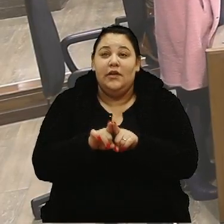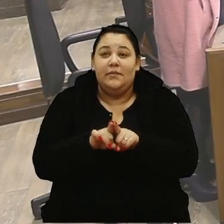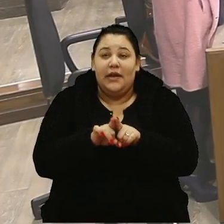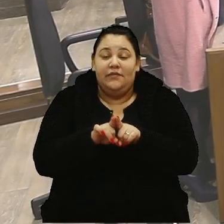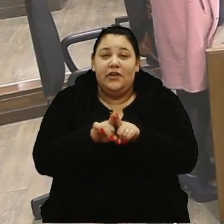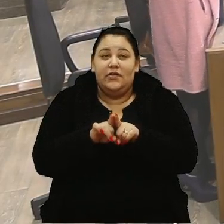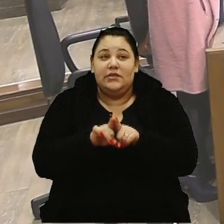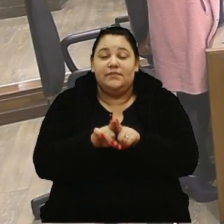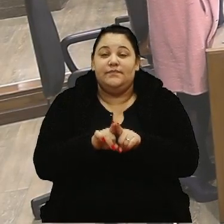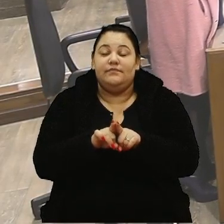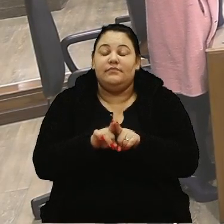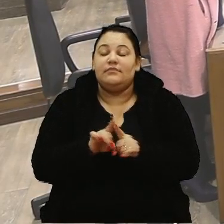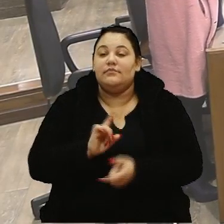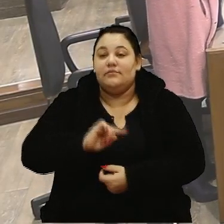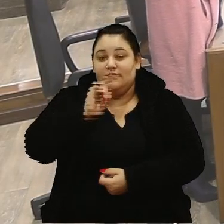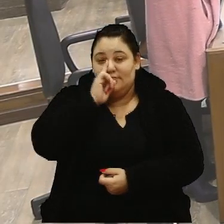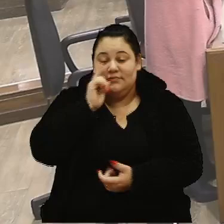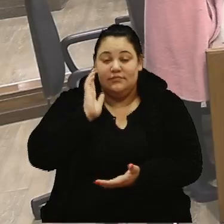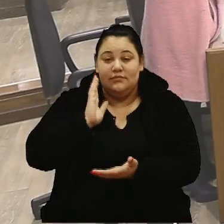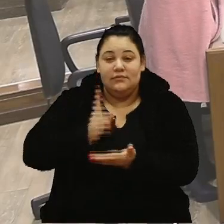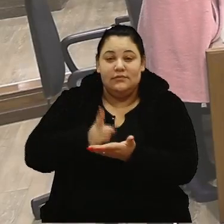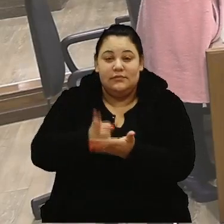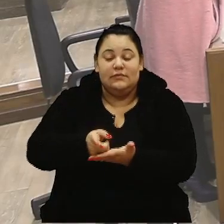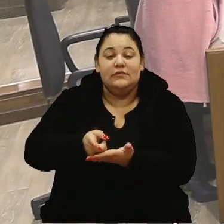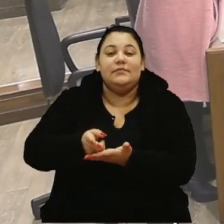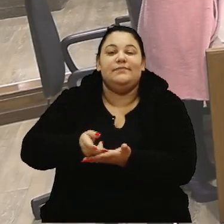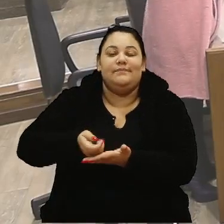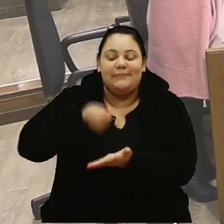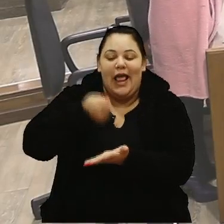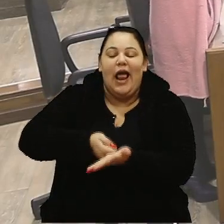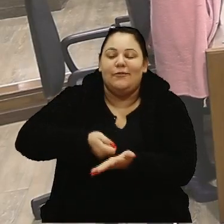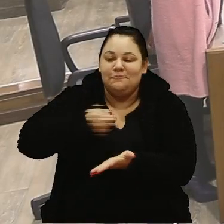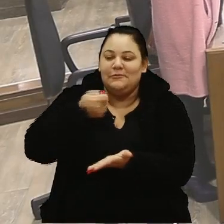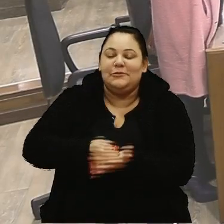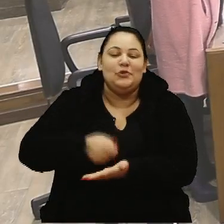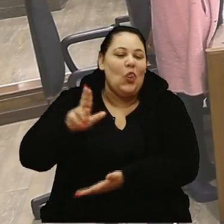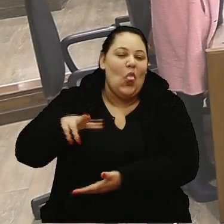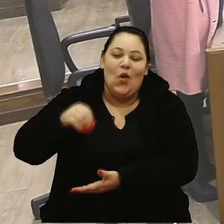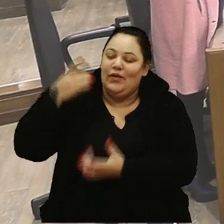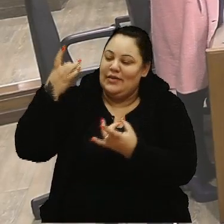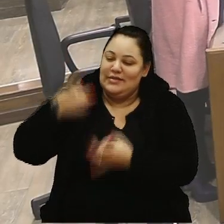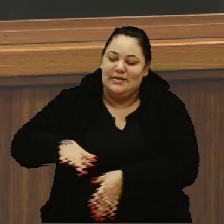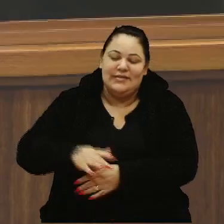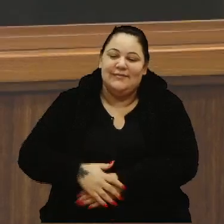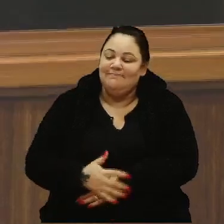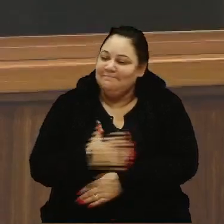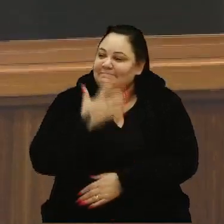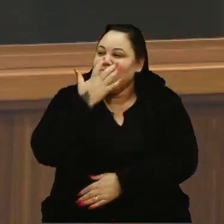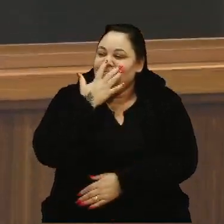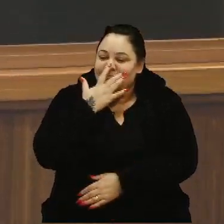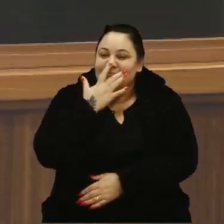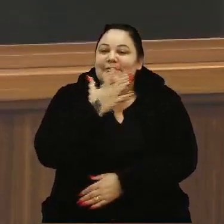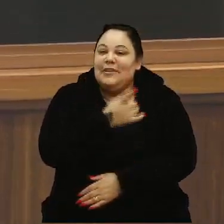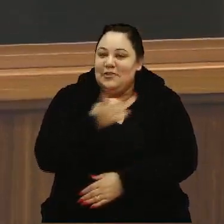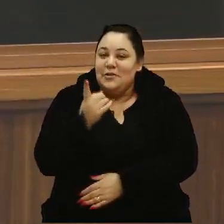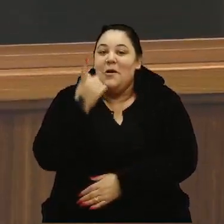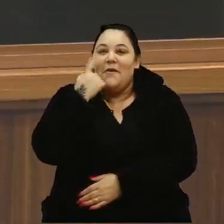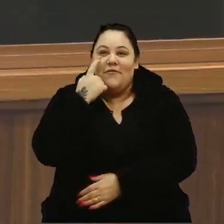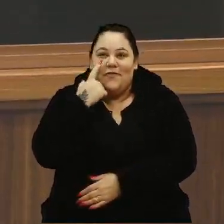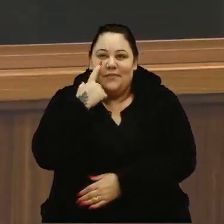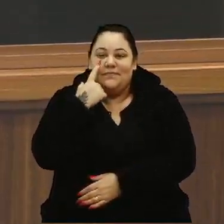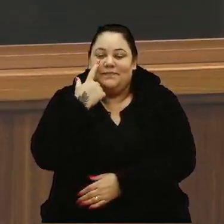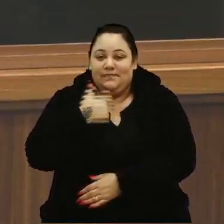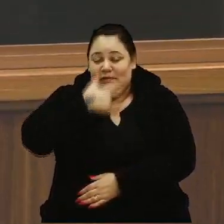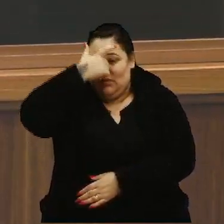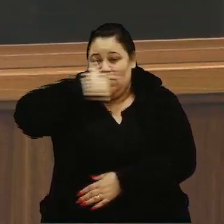as mães sempre na luta não desistem, né? É impressionante impressionante assim, o que a gente vê. Eu acho que isso